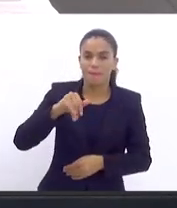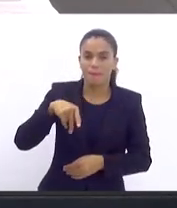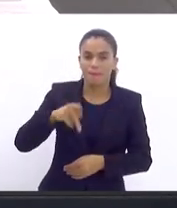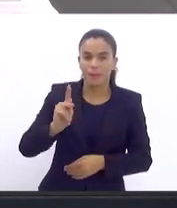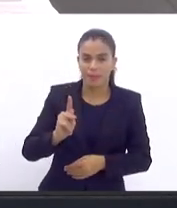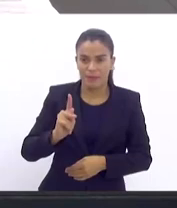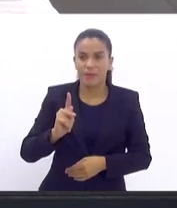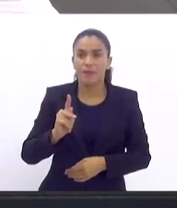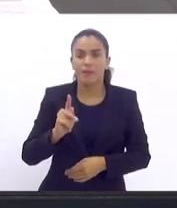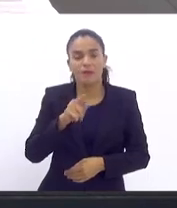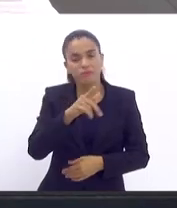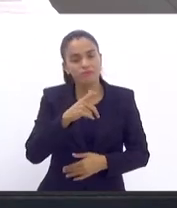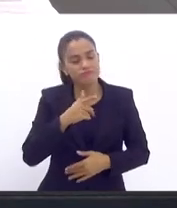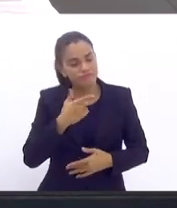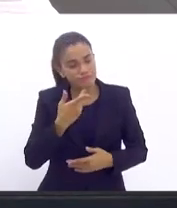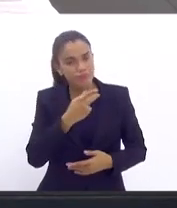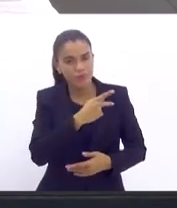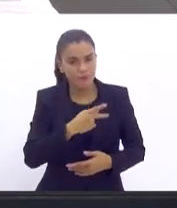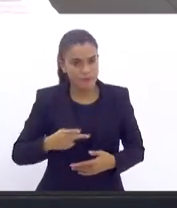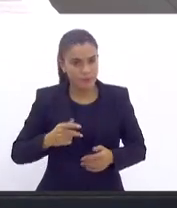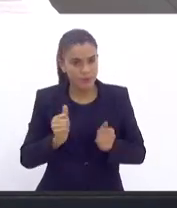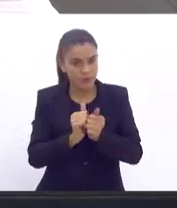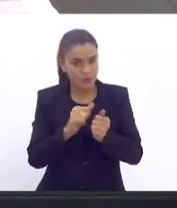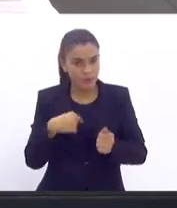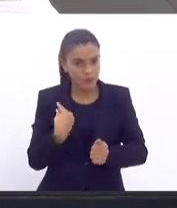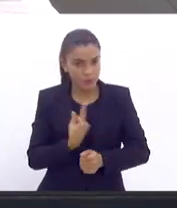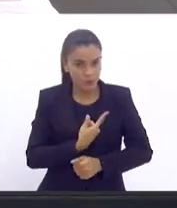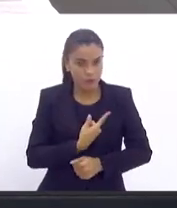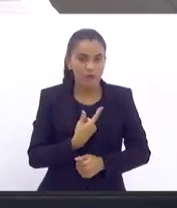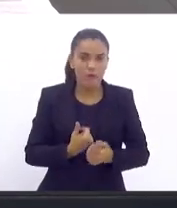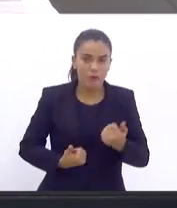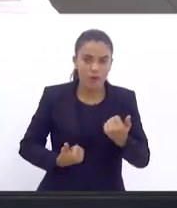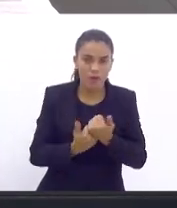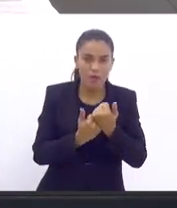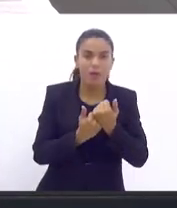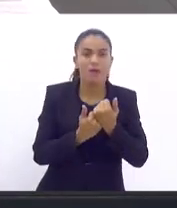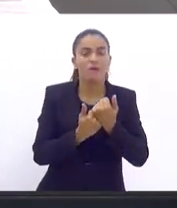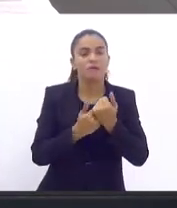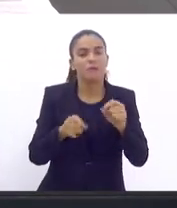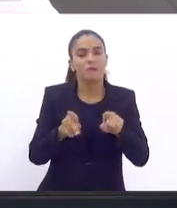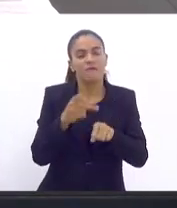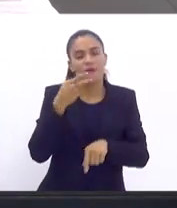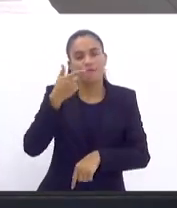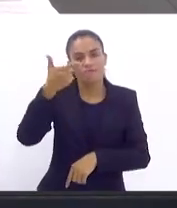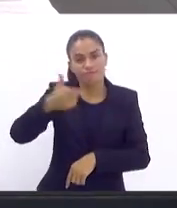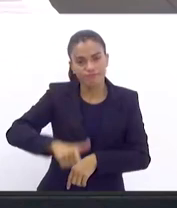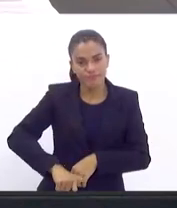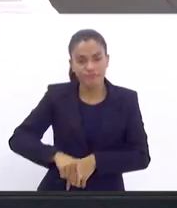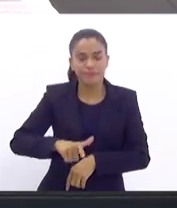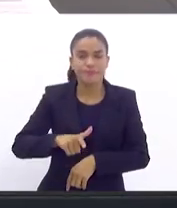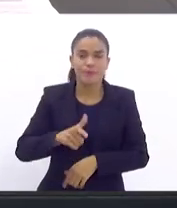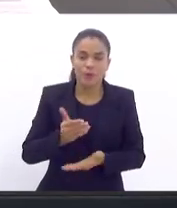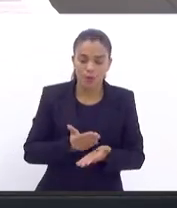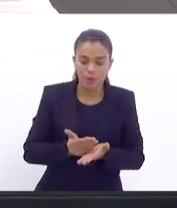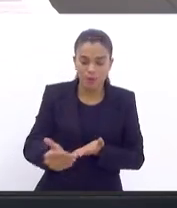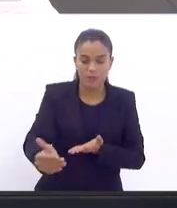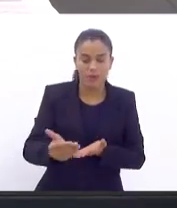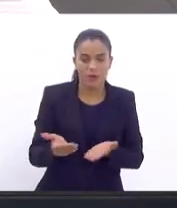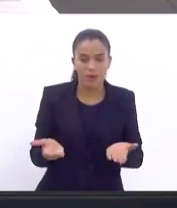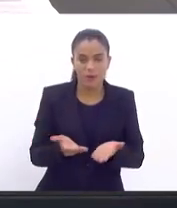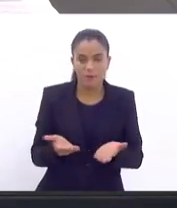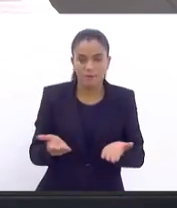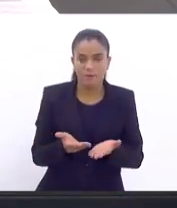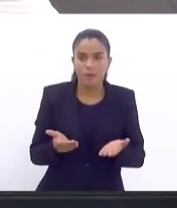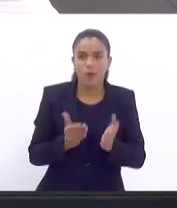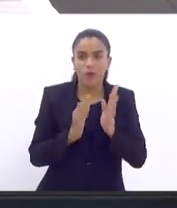que vossa excelência junto conosco vamos reforçar e reafirmar que a partir de agora quando for